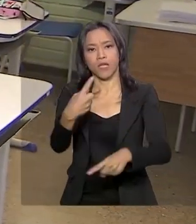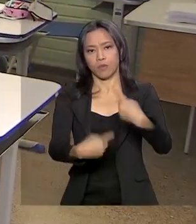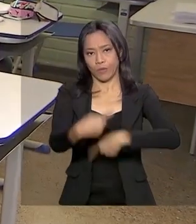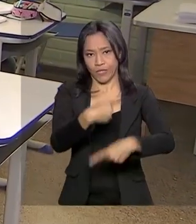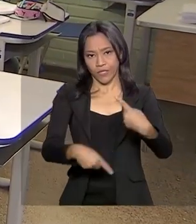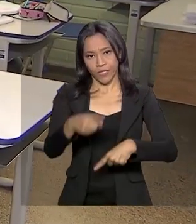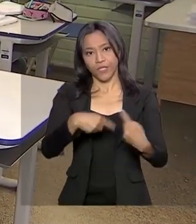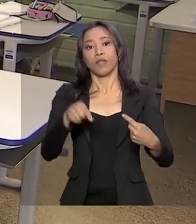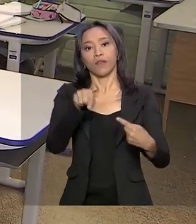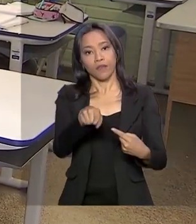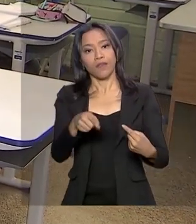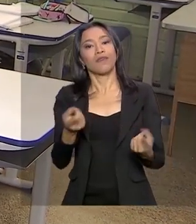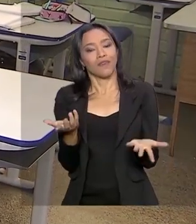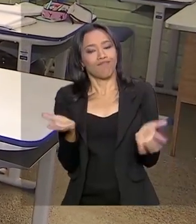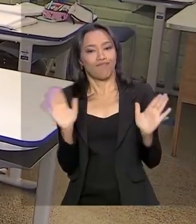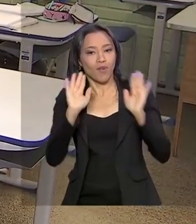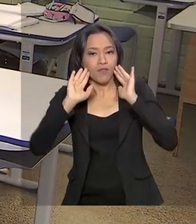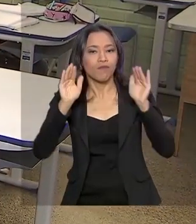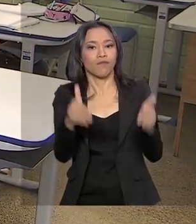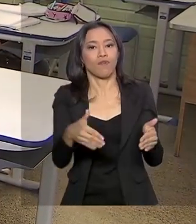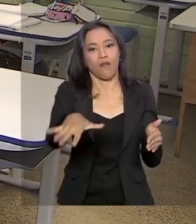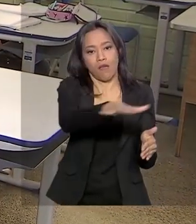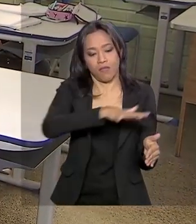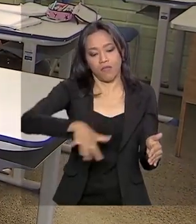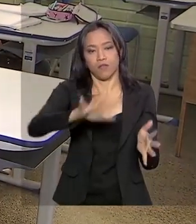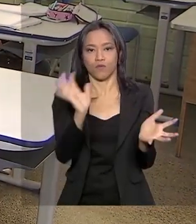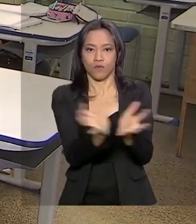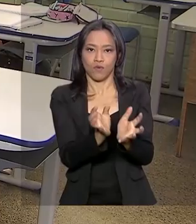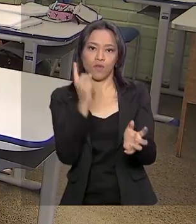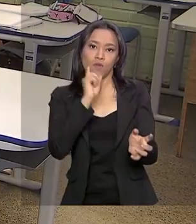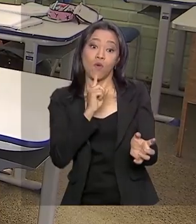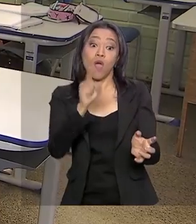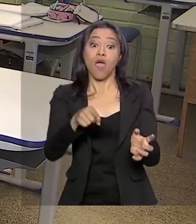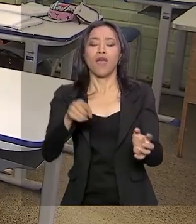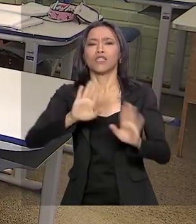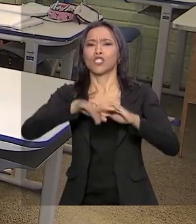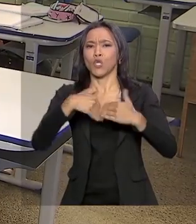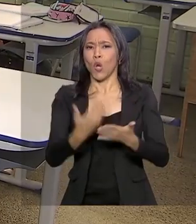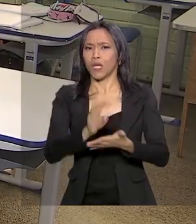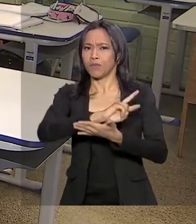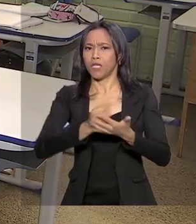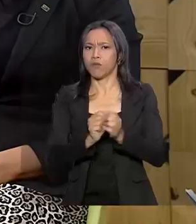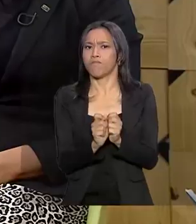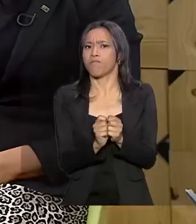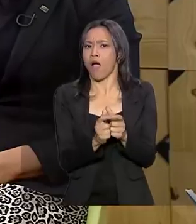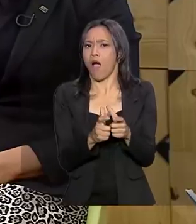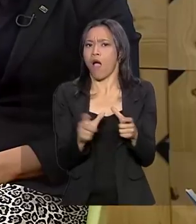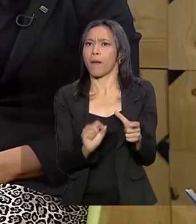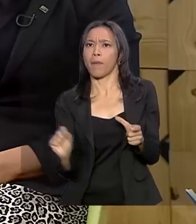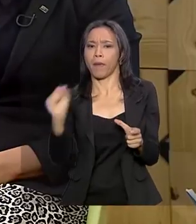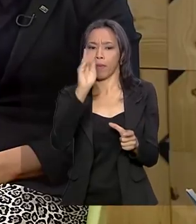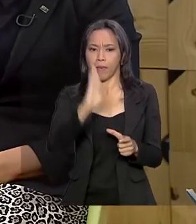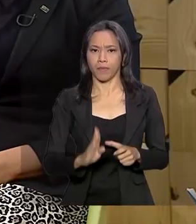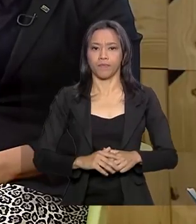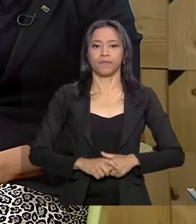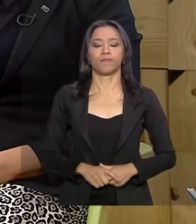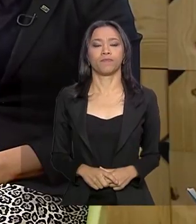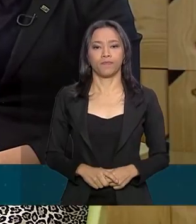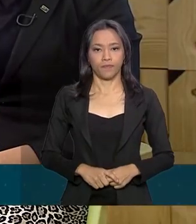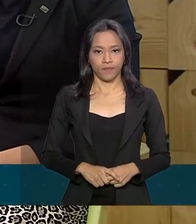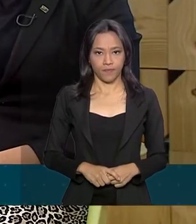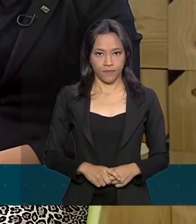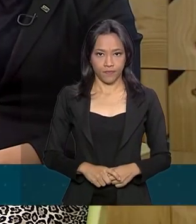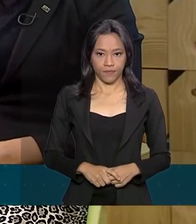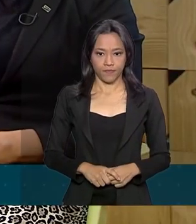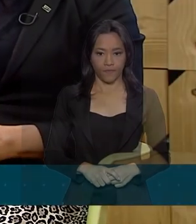essa parcela da população uma delas é a ampliação das escolas bilíngues no país não é na adaptação a